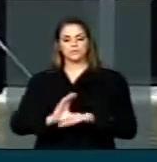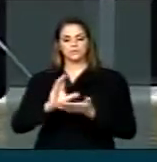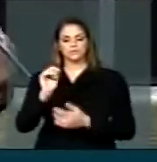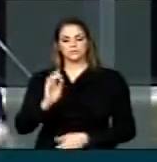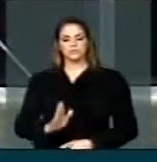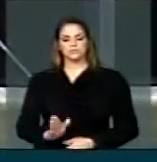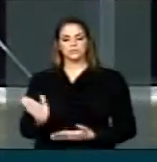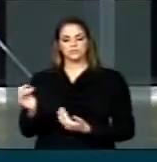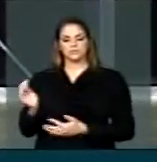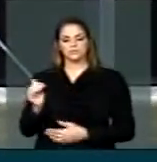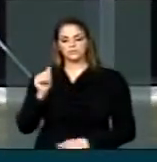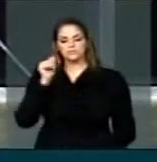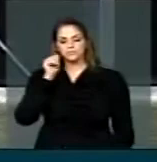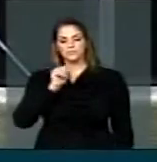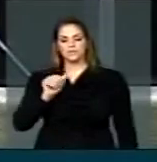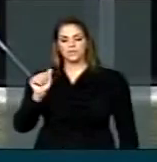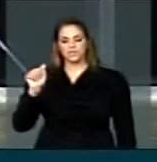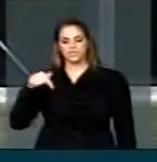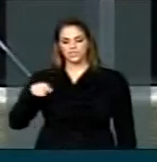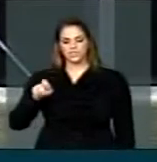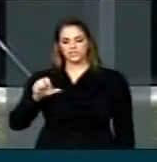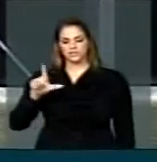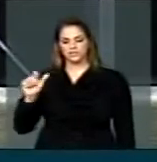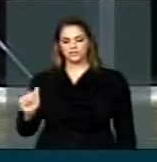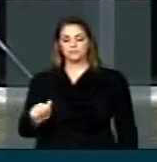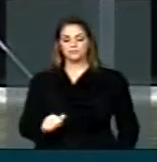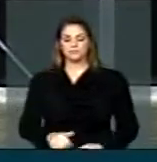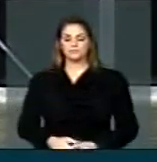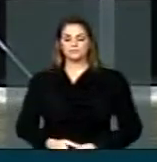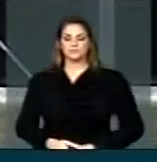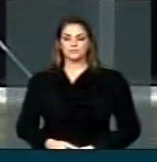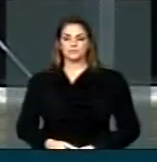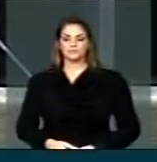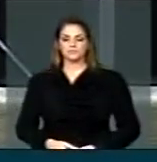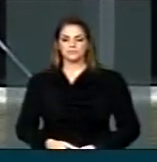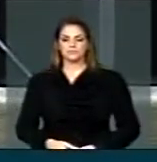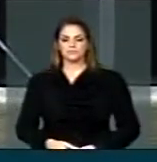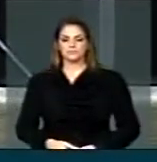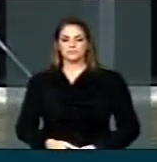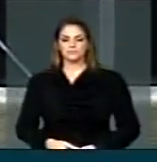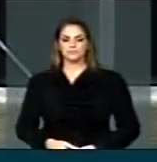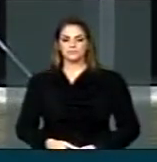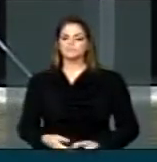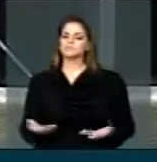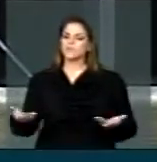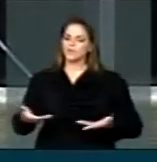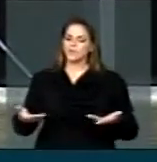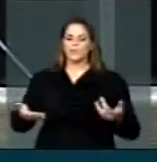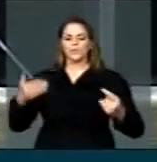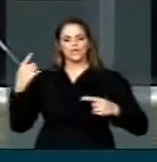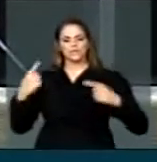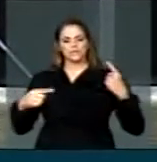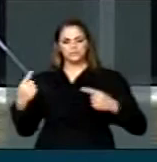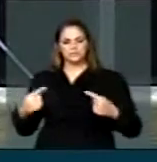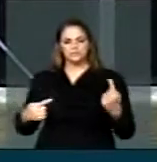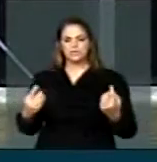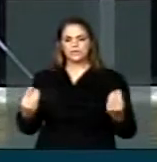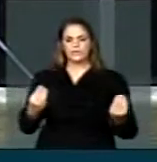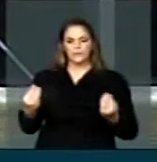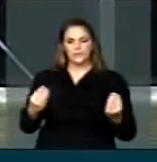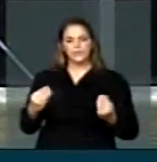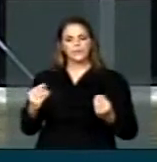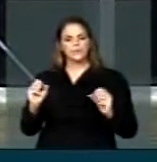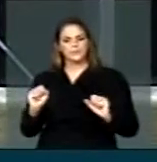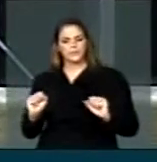Juventude, Ângela. Primeiro dizer que, de fato, essa discussão acerca da redução da